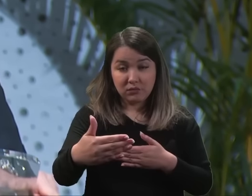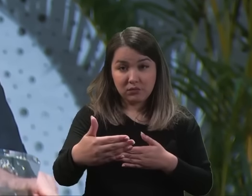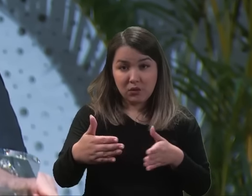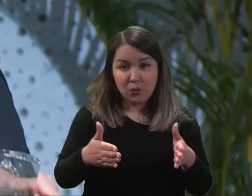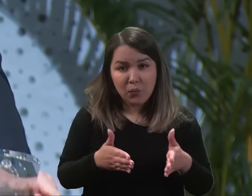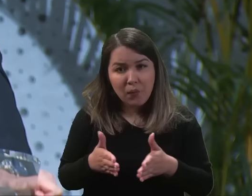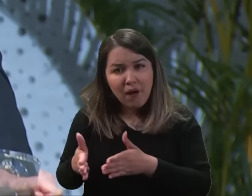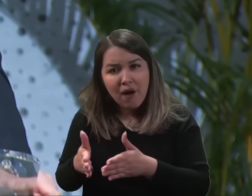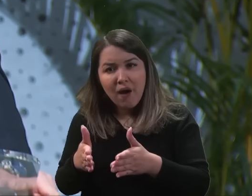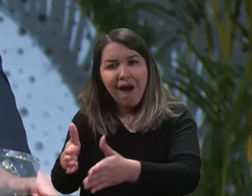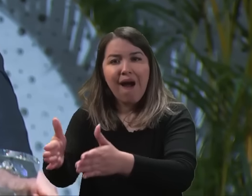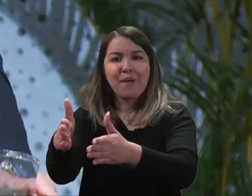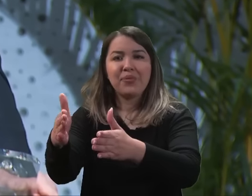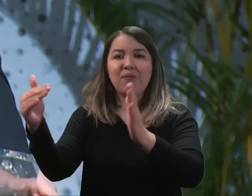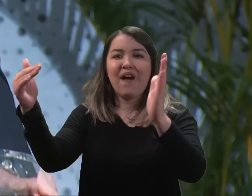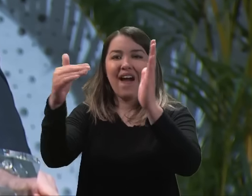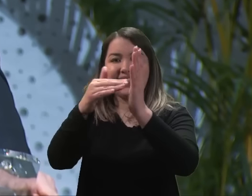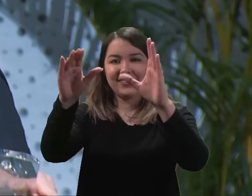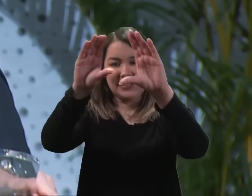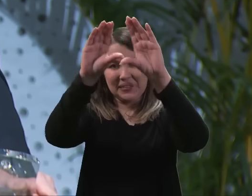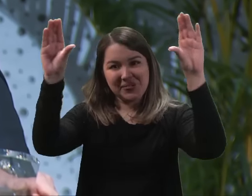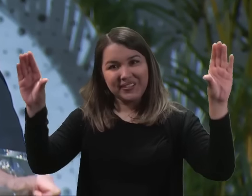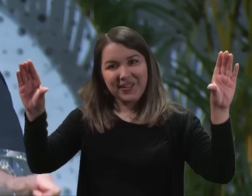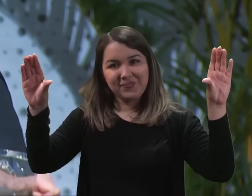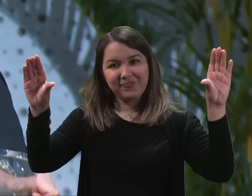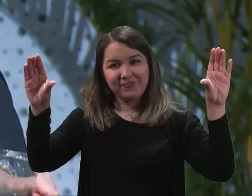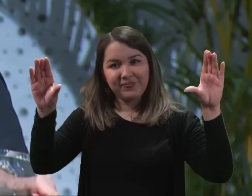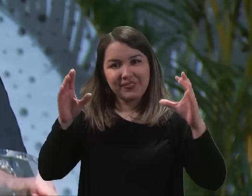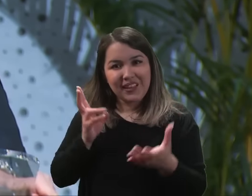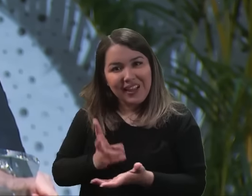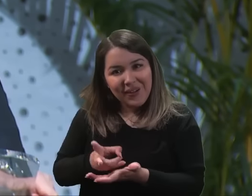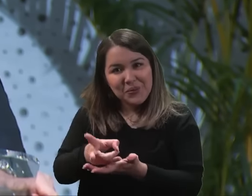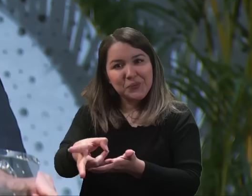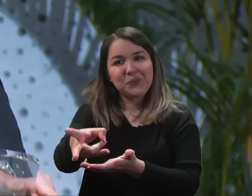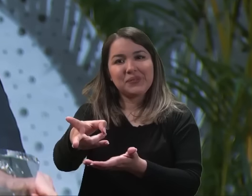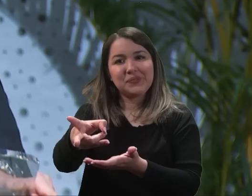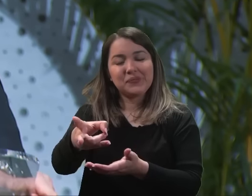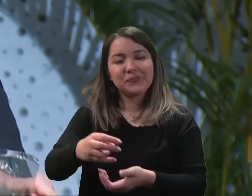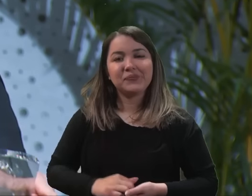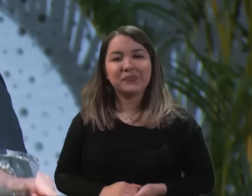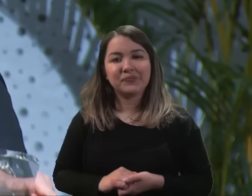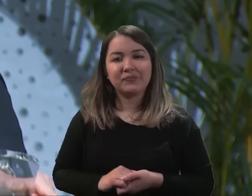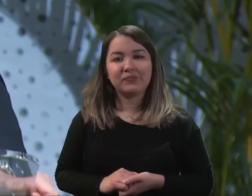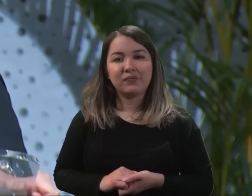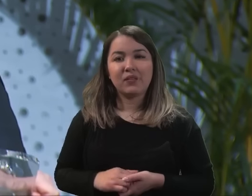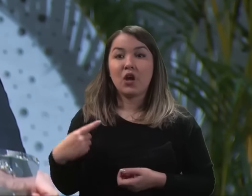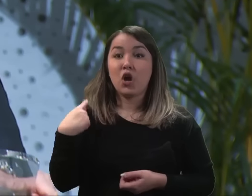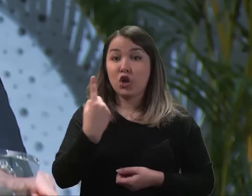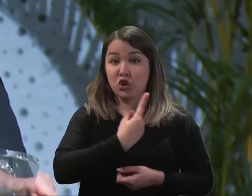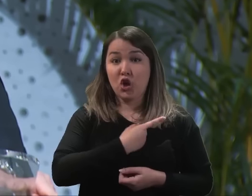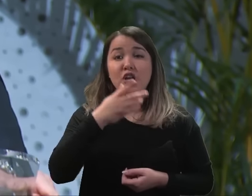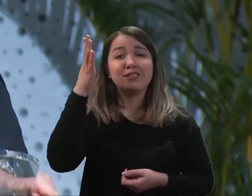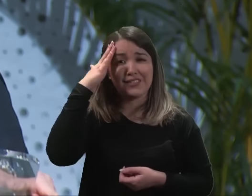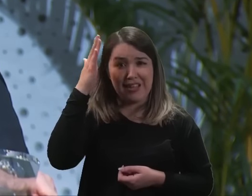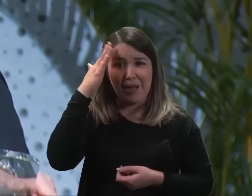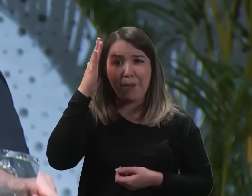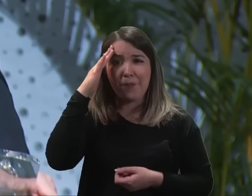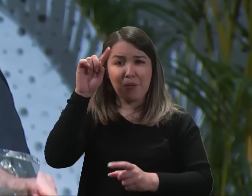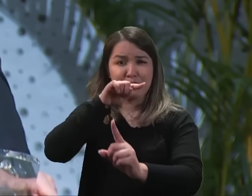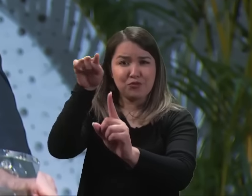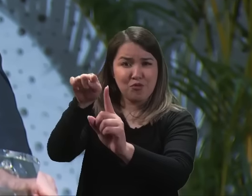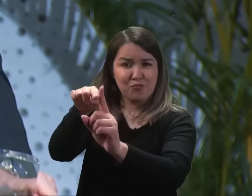caminho rumo a Cana amém seguindo rumo a Cana nós sabemos onde iremos chegar amém